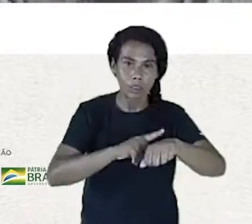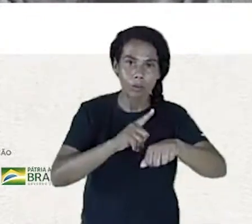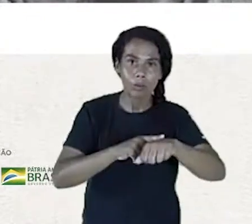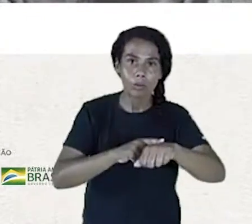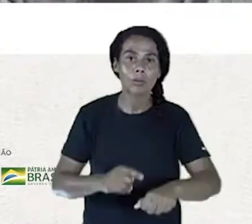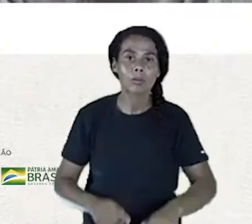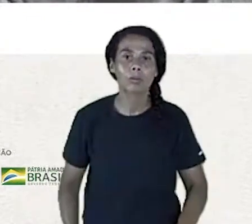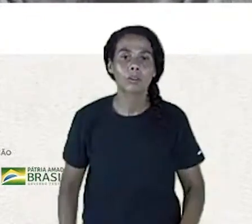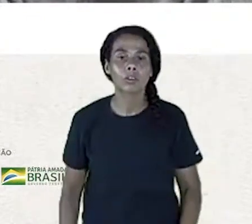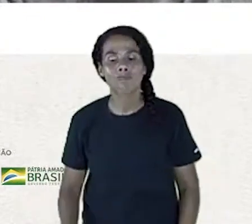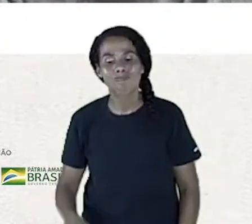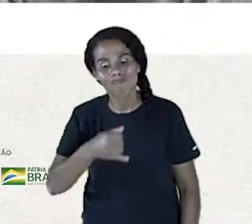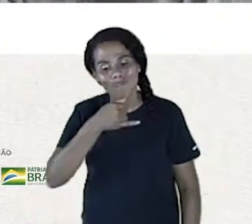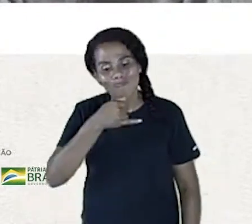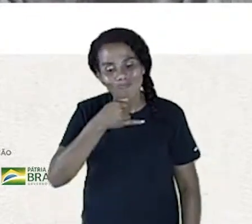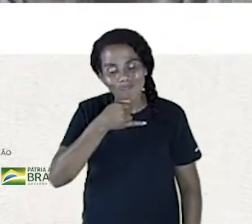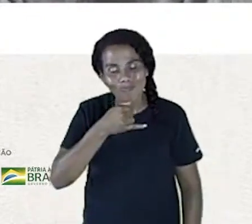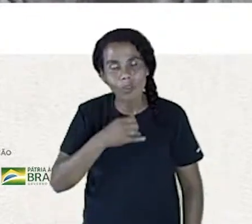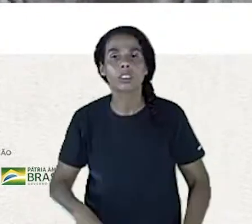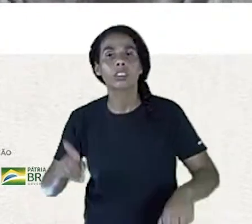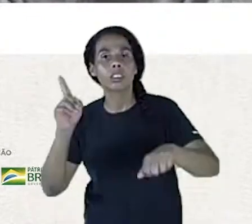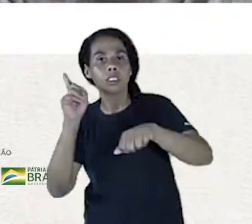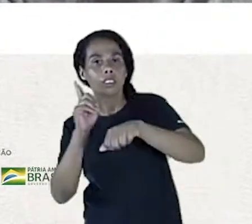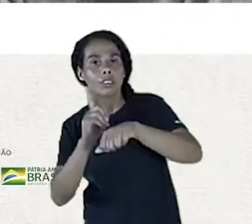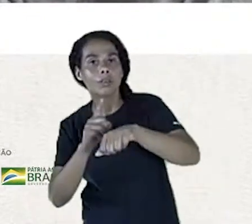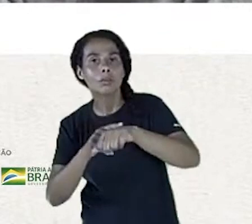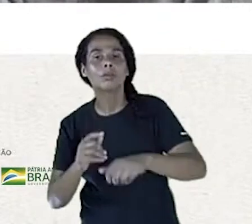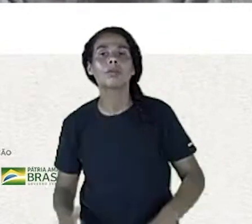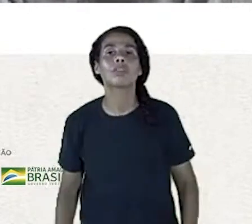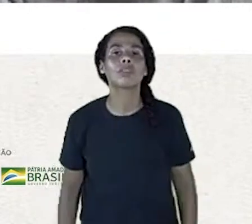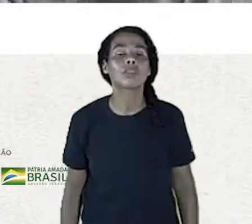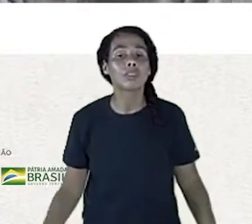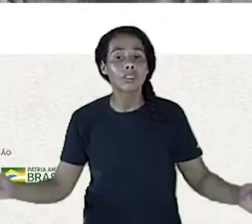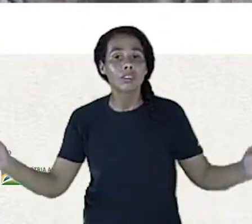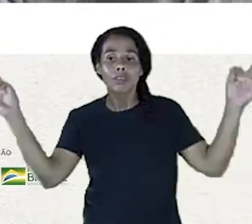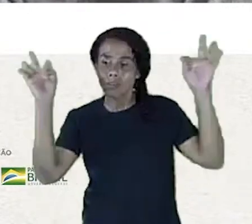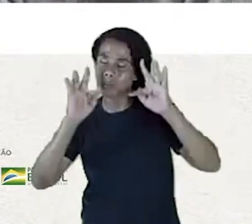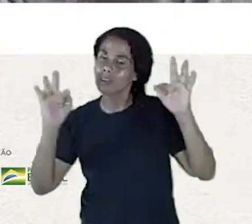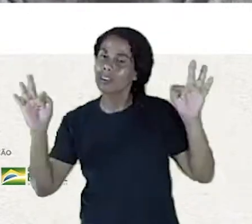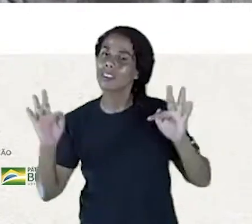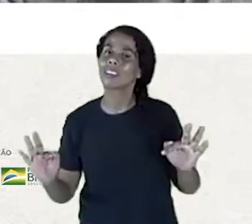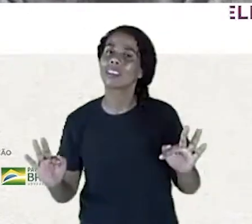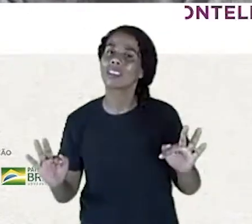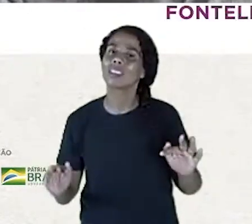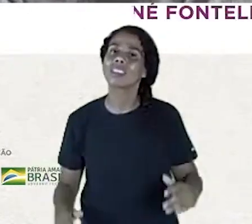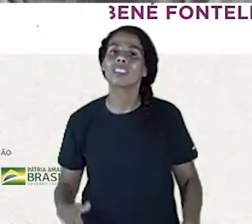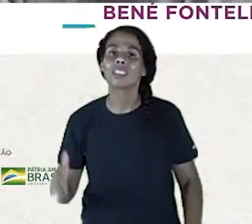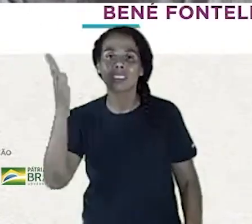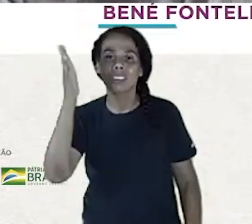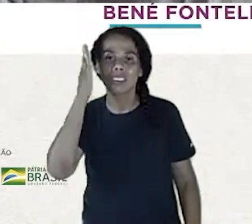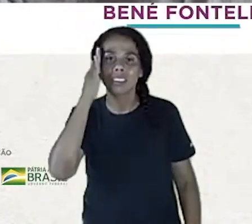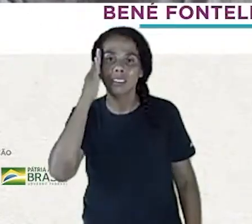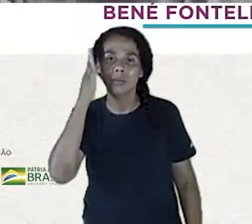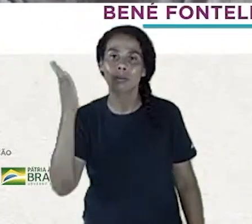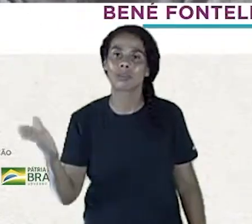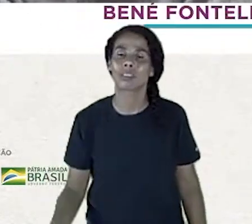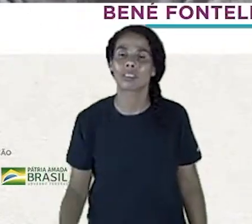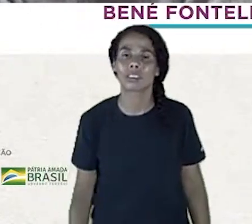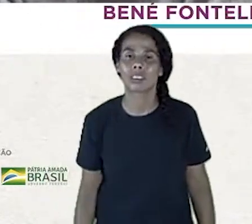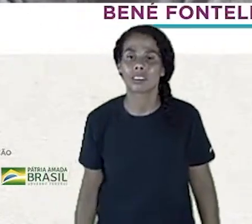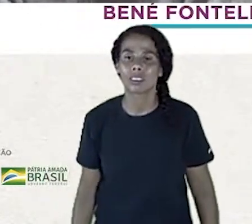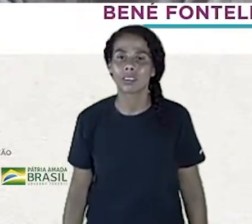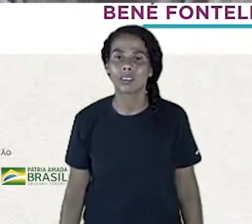fundo ela reflete esses espasmos permanentes da natureza, toda ela